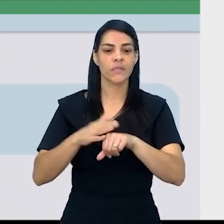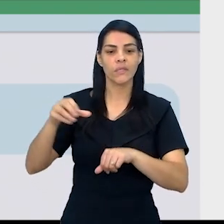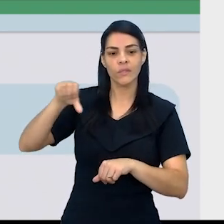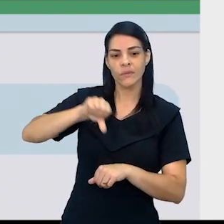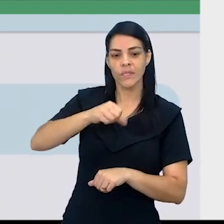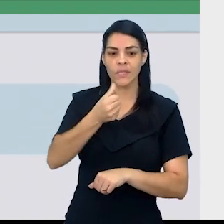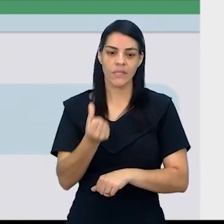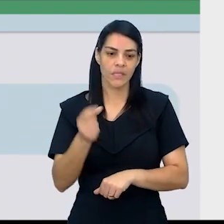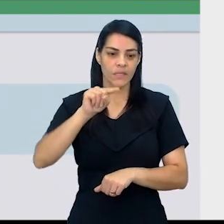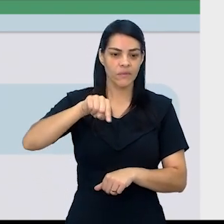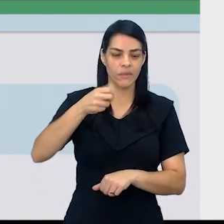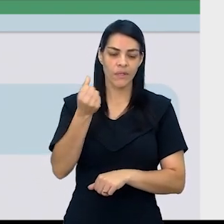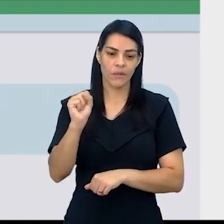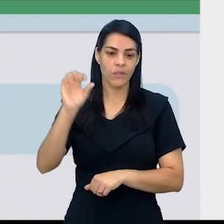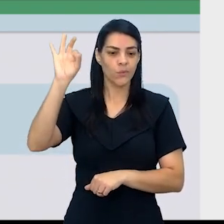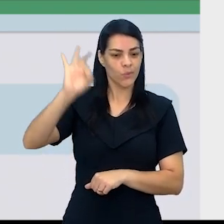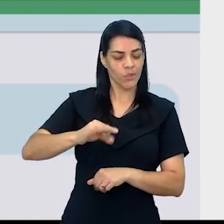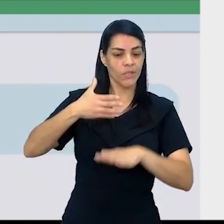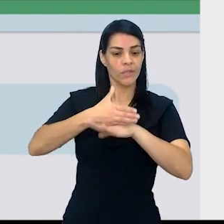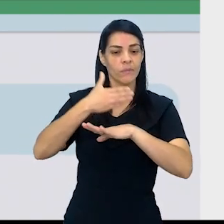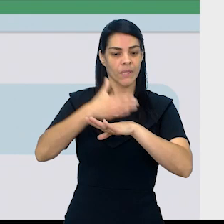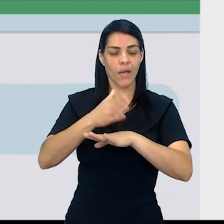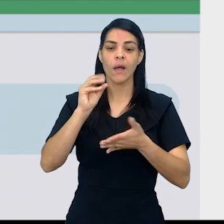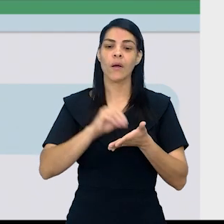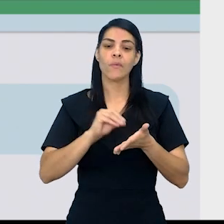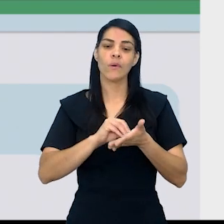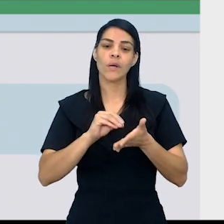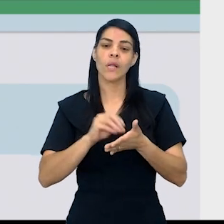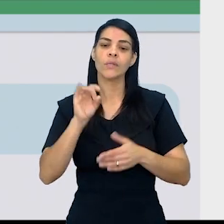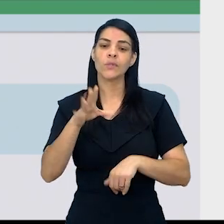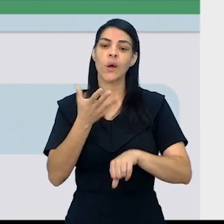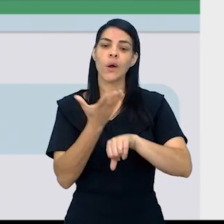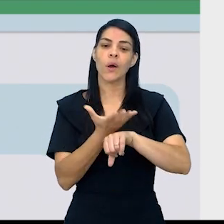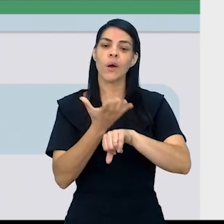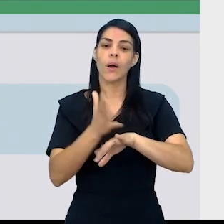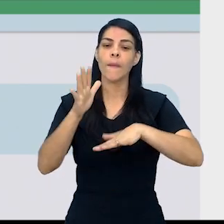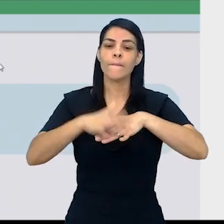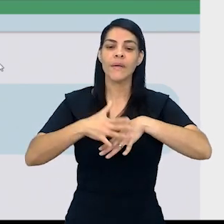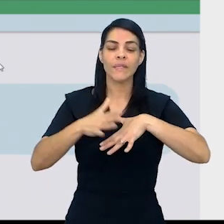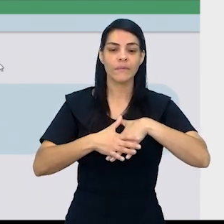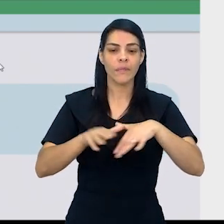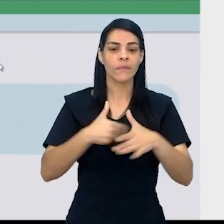96,8 de participação e eu vou colocar só matemática